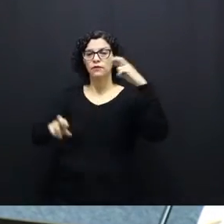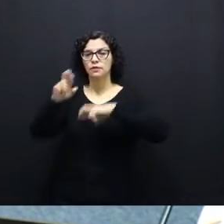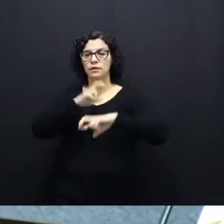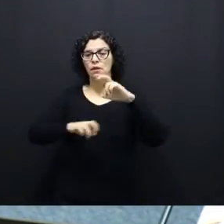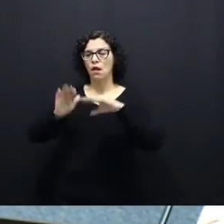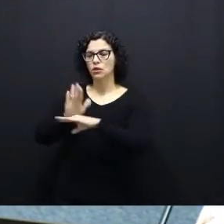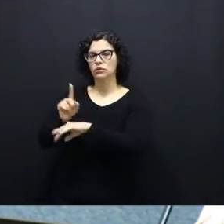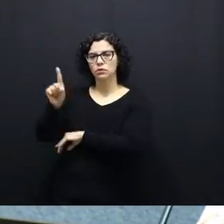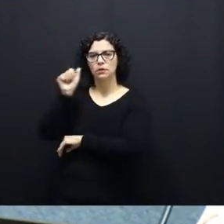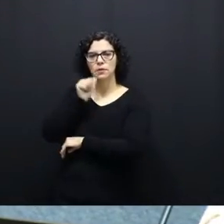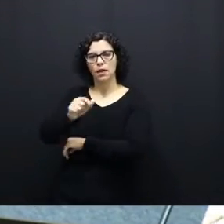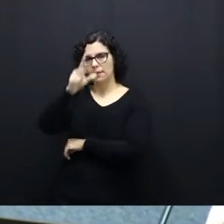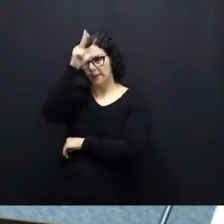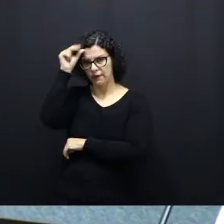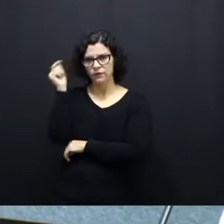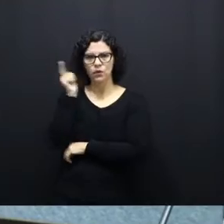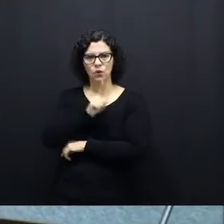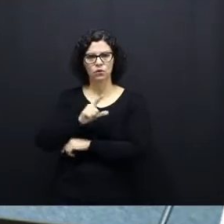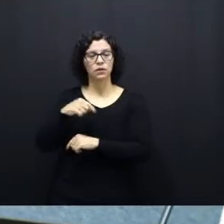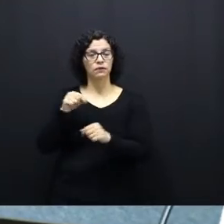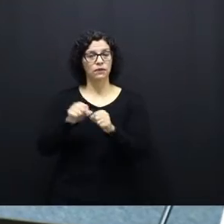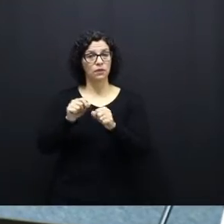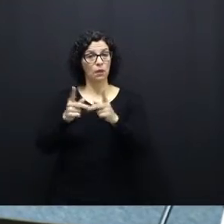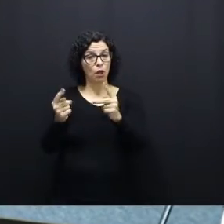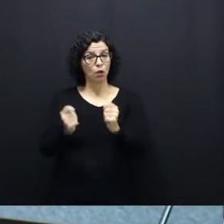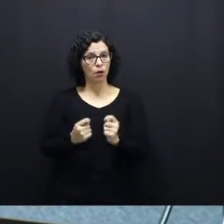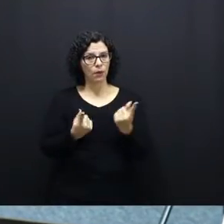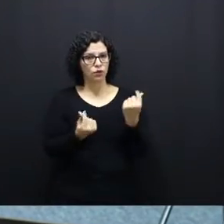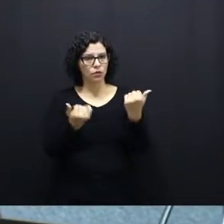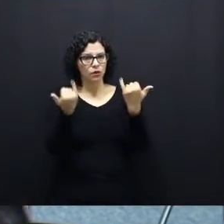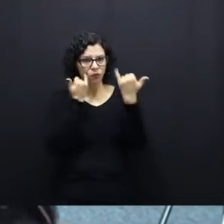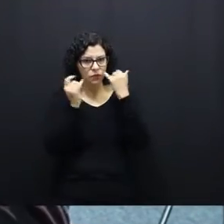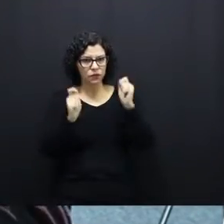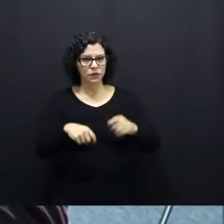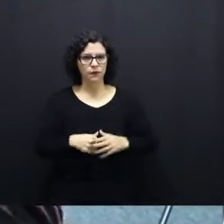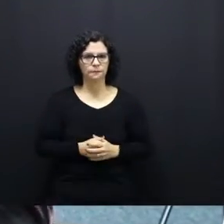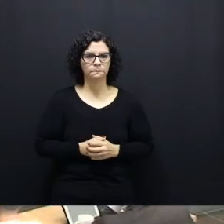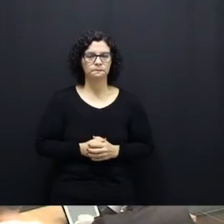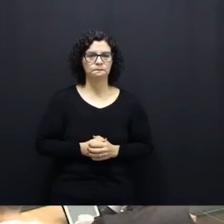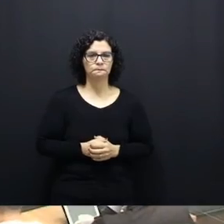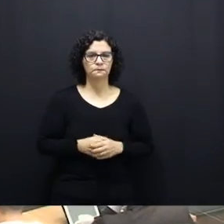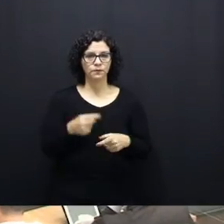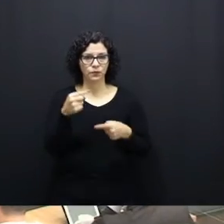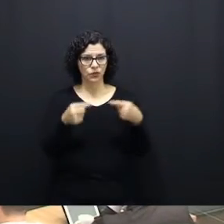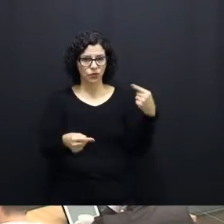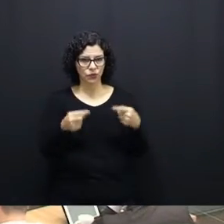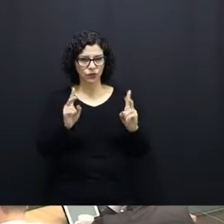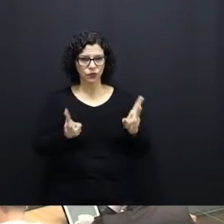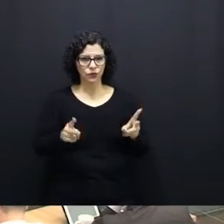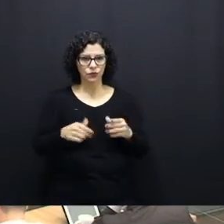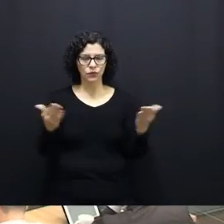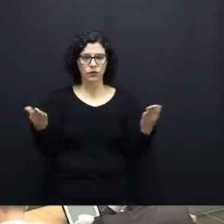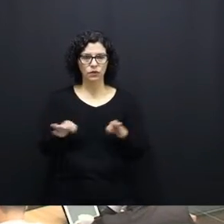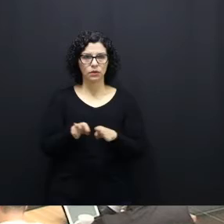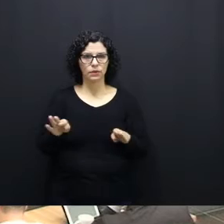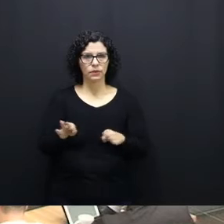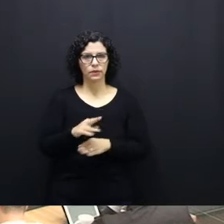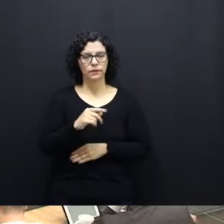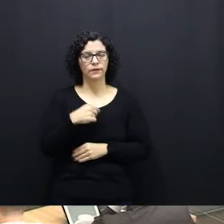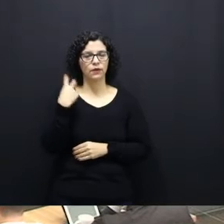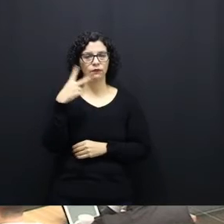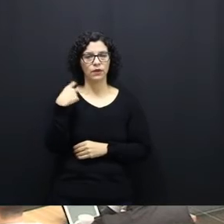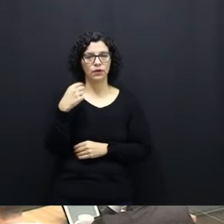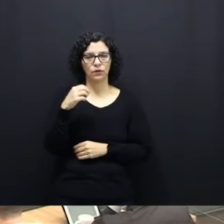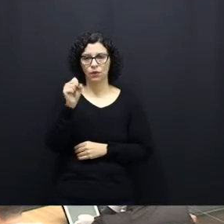cidade ajudar ela e podemos ajudar assim com certas informações a primeira essa discussão com a palavra